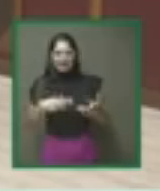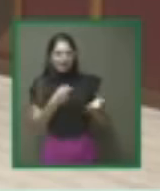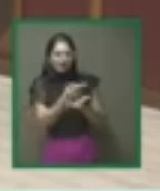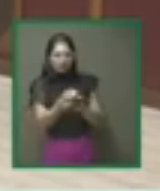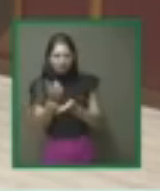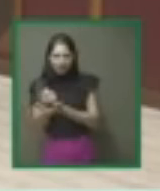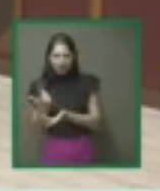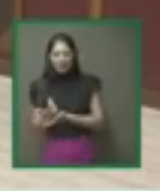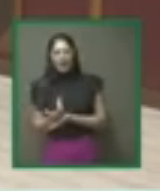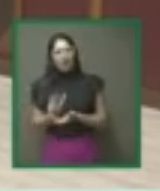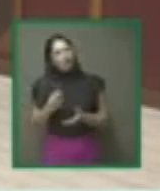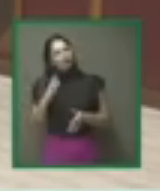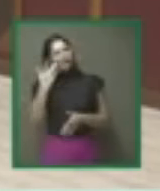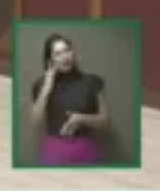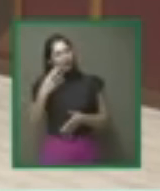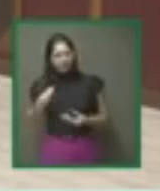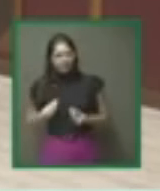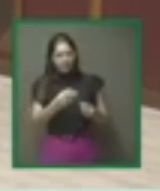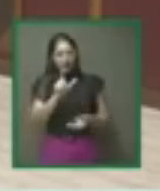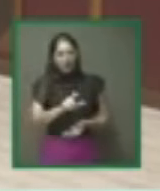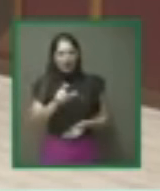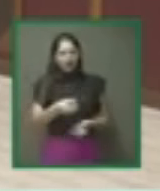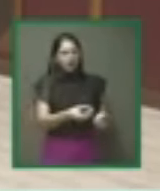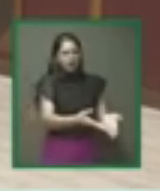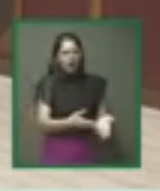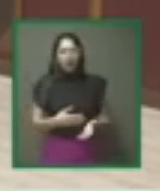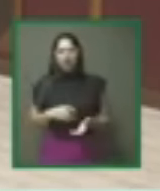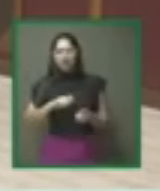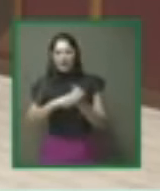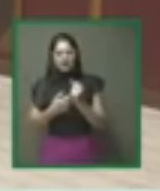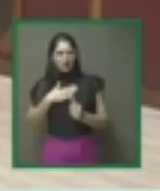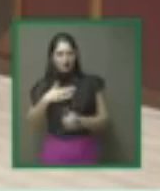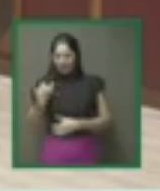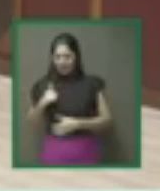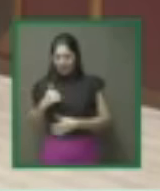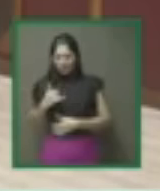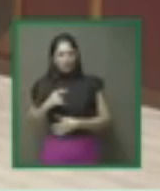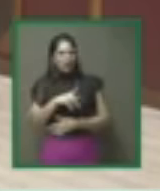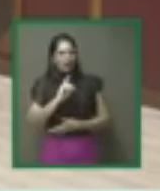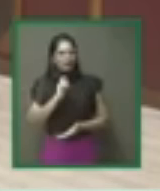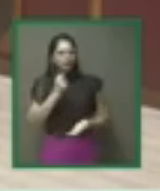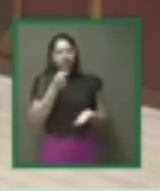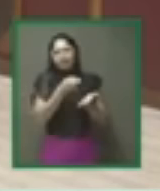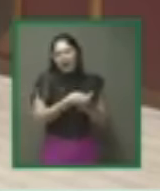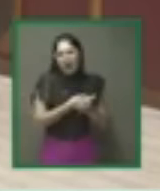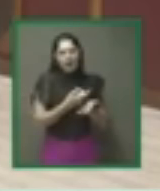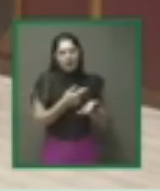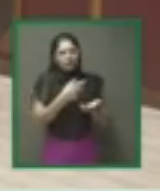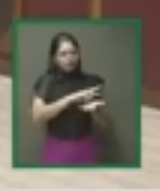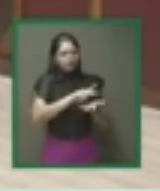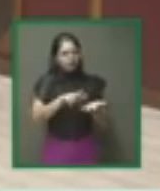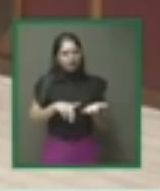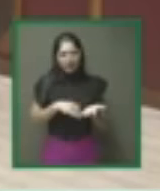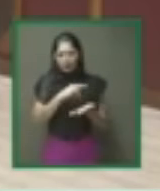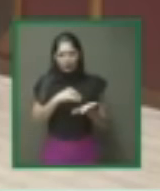compras. E ele tinha a senha do meu cartão, ele tinha a senha do meu telefone, ele acabava resolvendo algumas coisas, pagar algumas contas. Depois